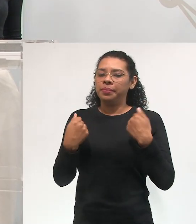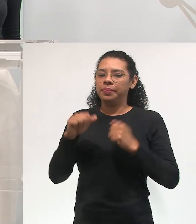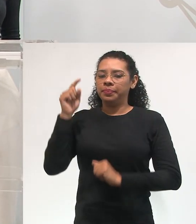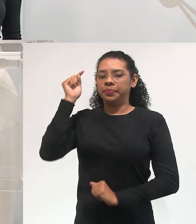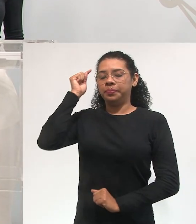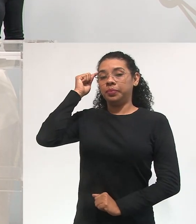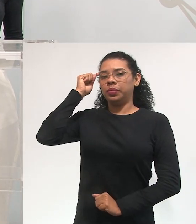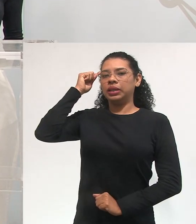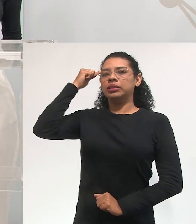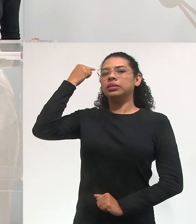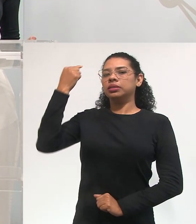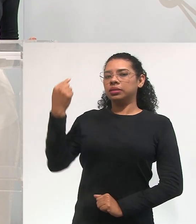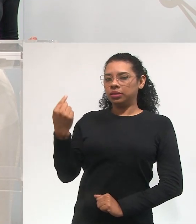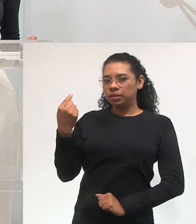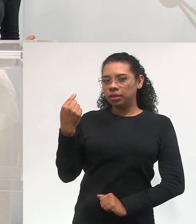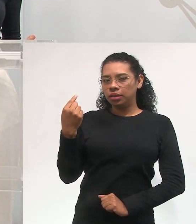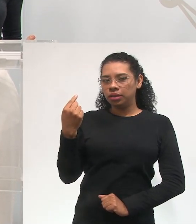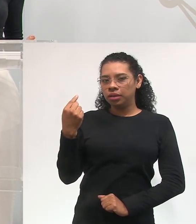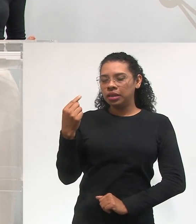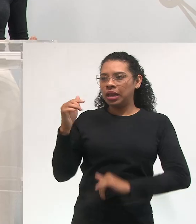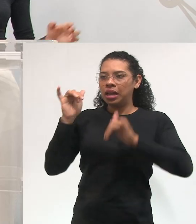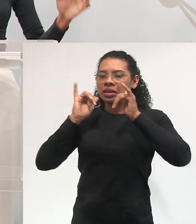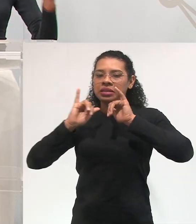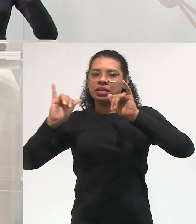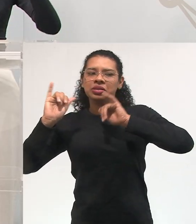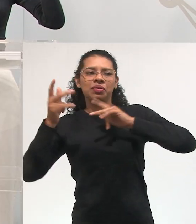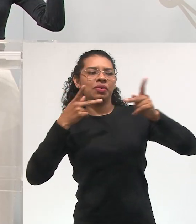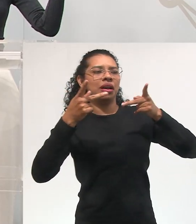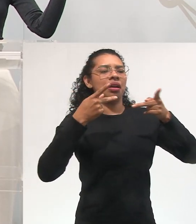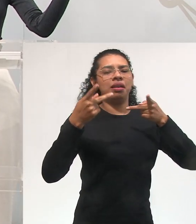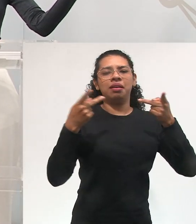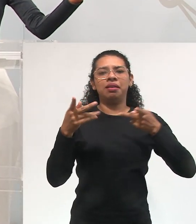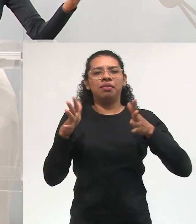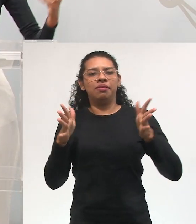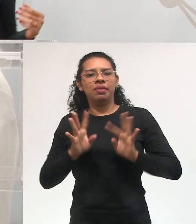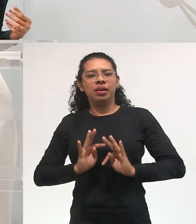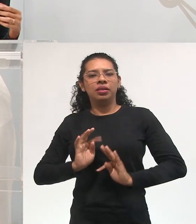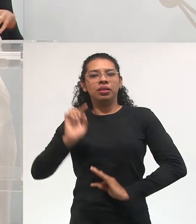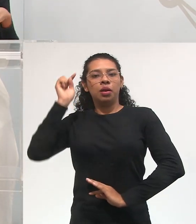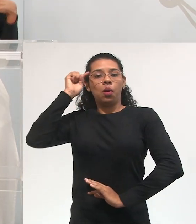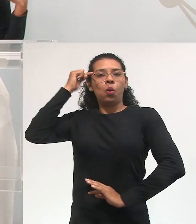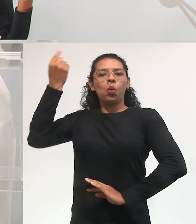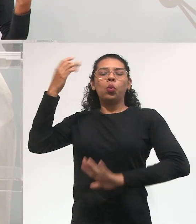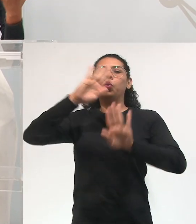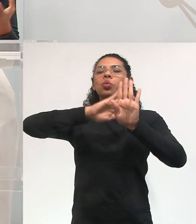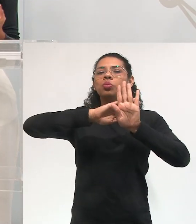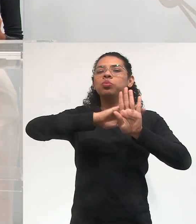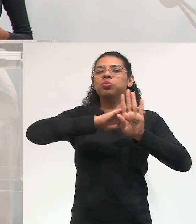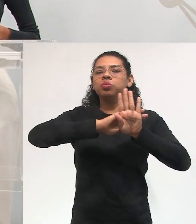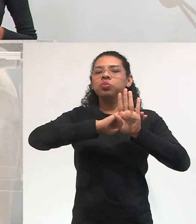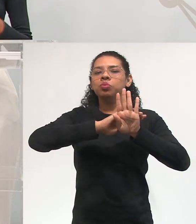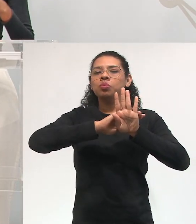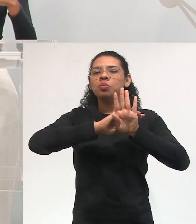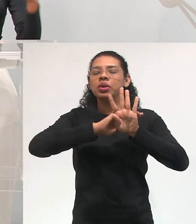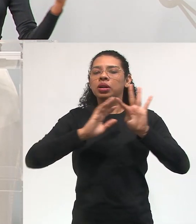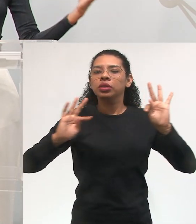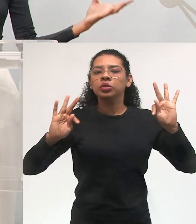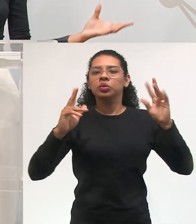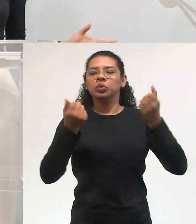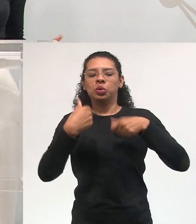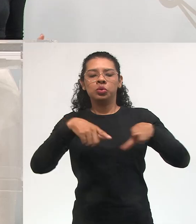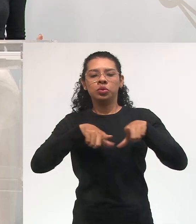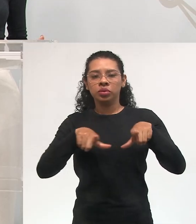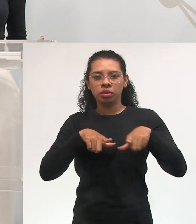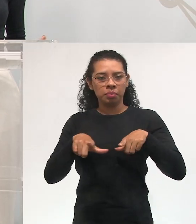esses discursos, eles se dão num contexto, né, das ideologias, para convencer as massas de